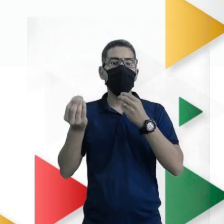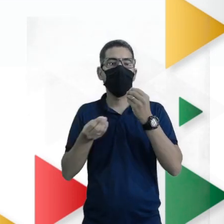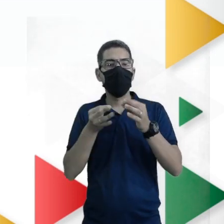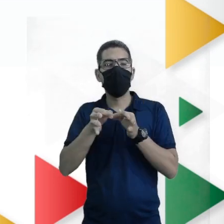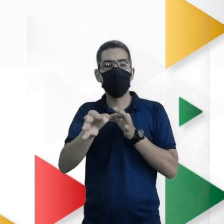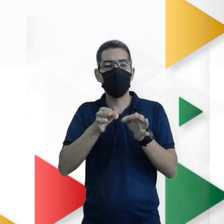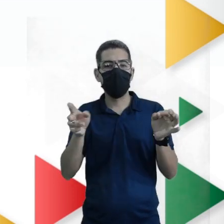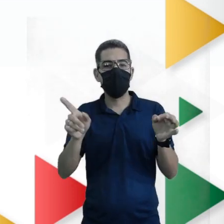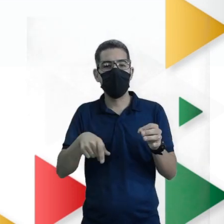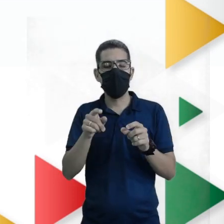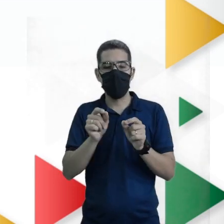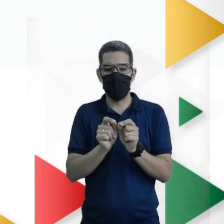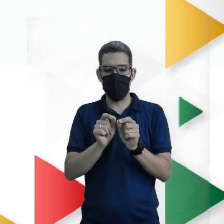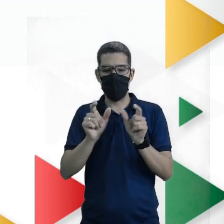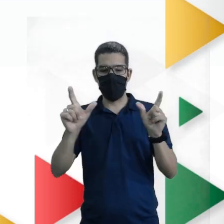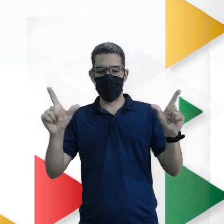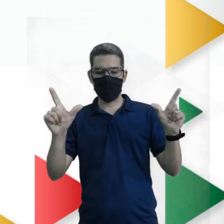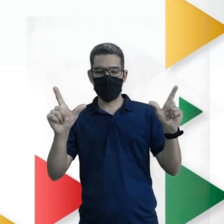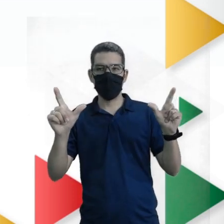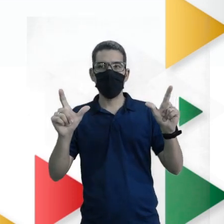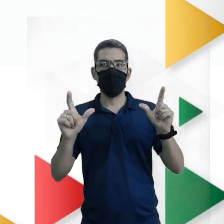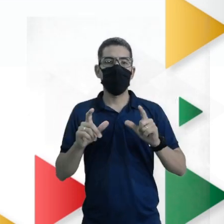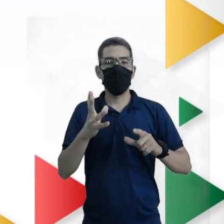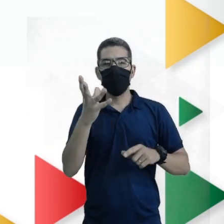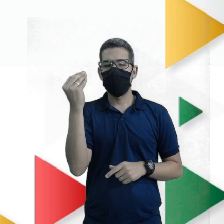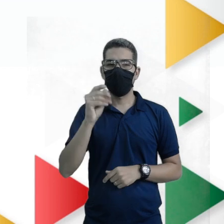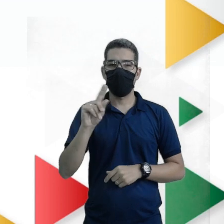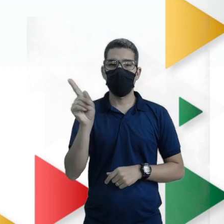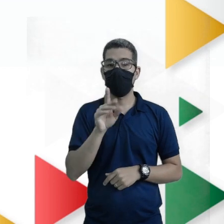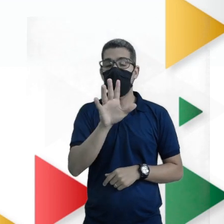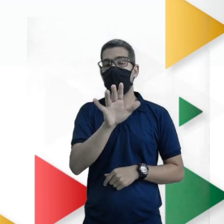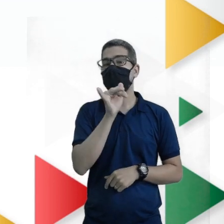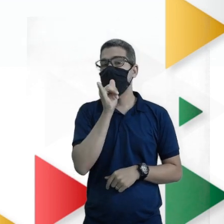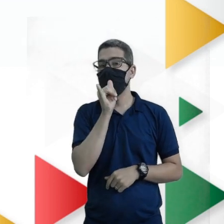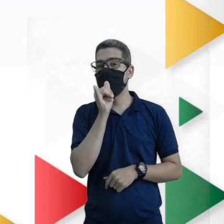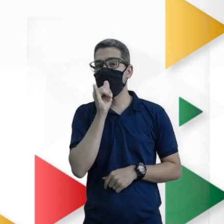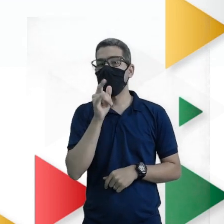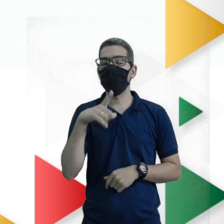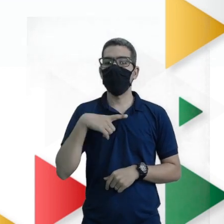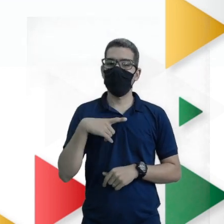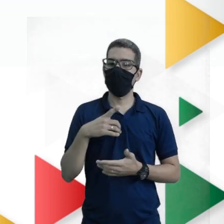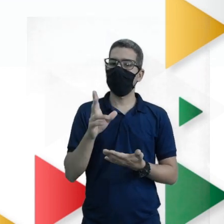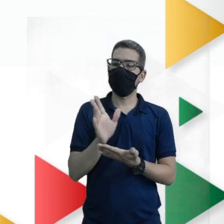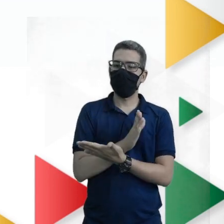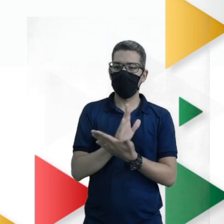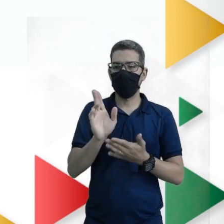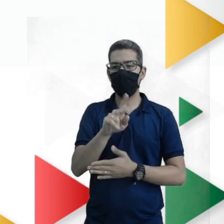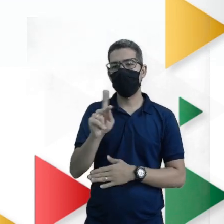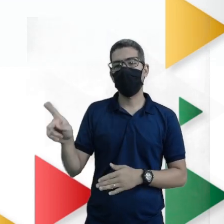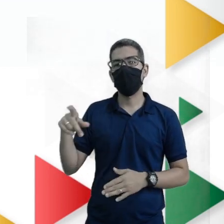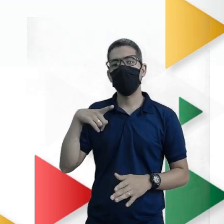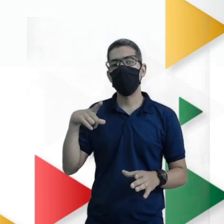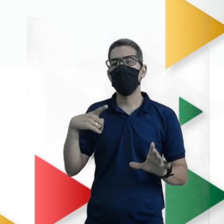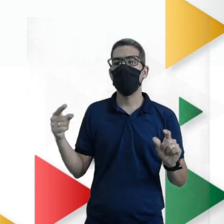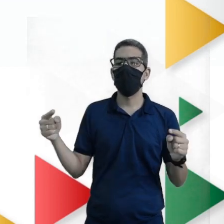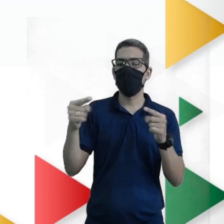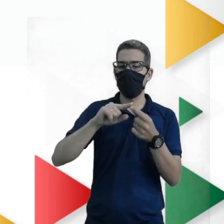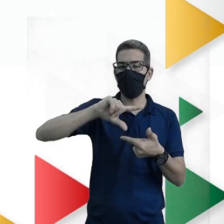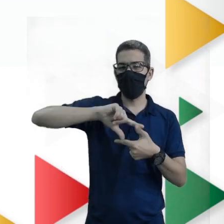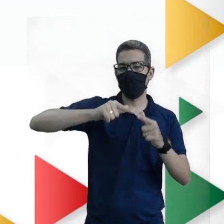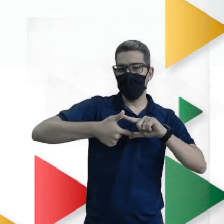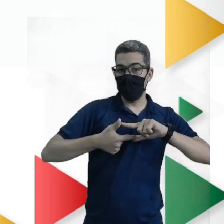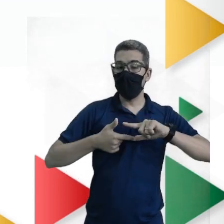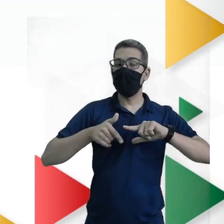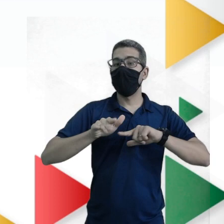sua abertura, não esquece disso. Mas, professor, tem professor que usa muito ligado à geometria. Nós